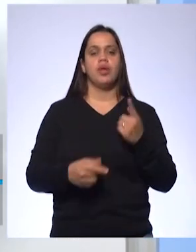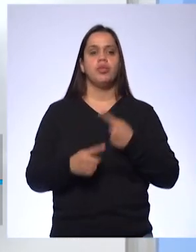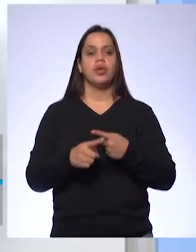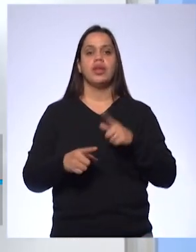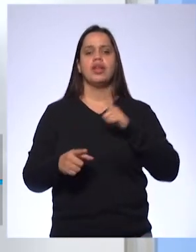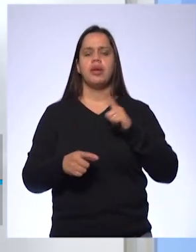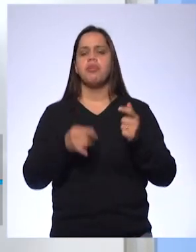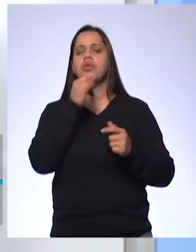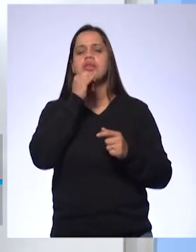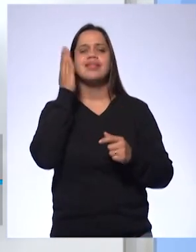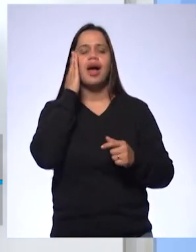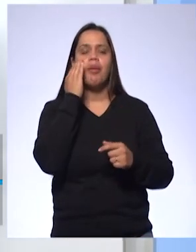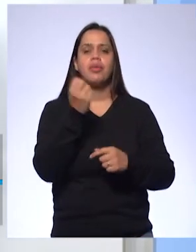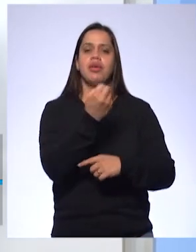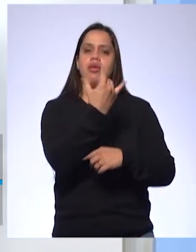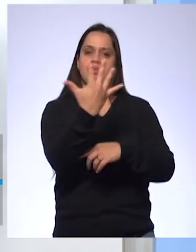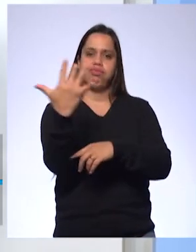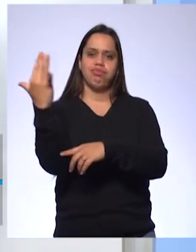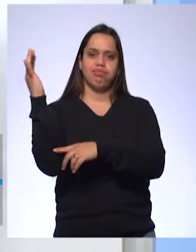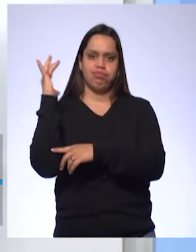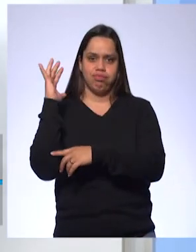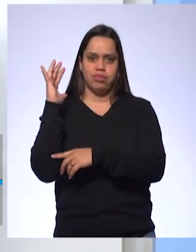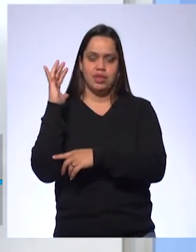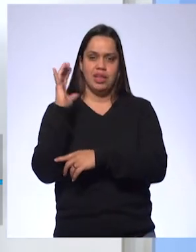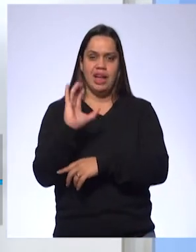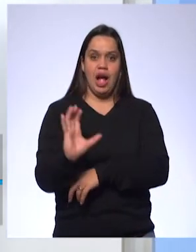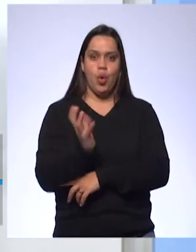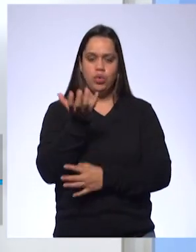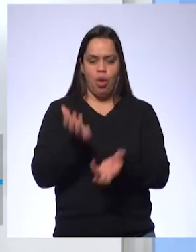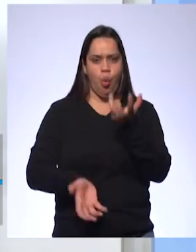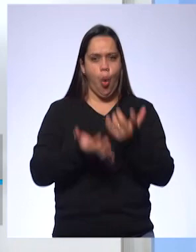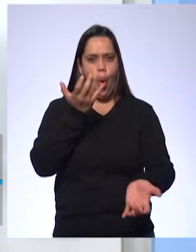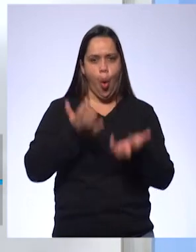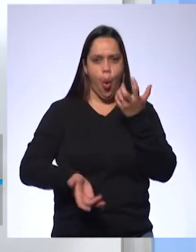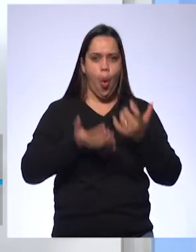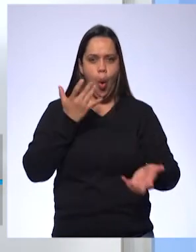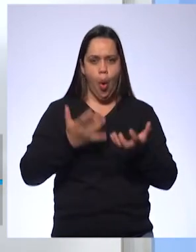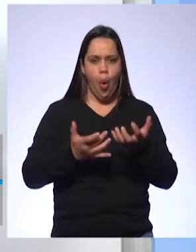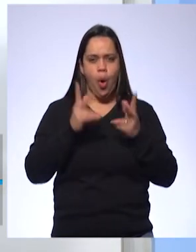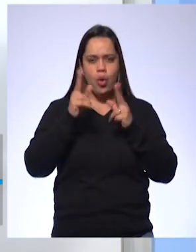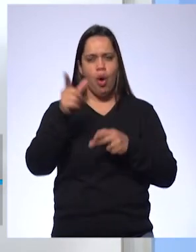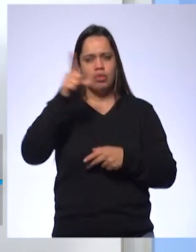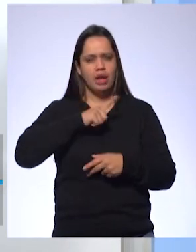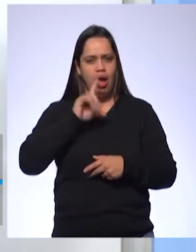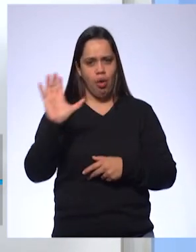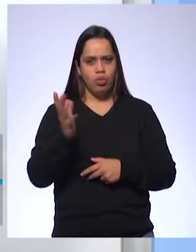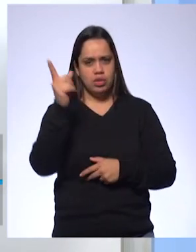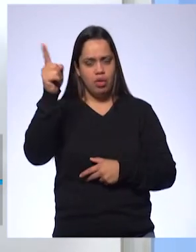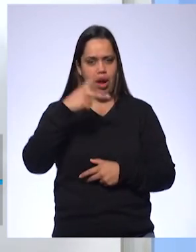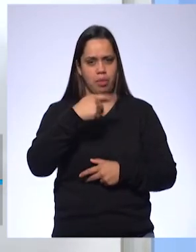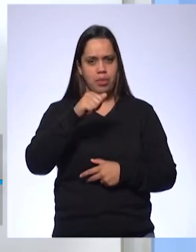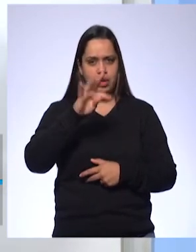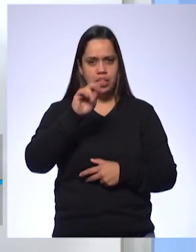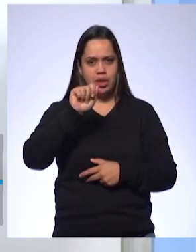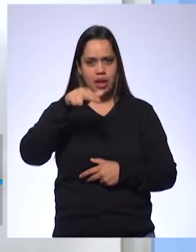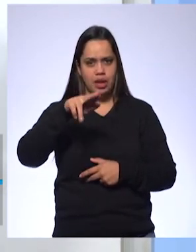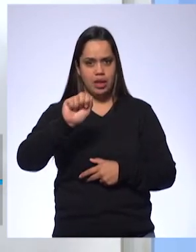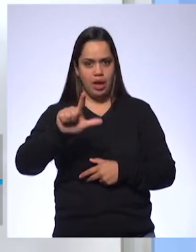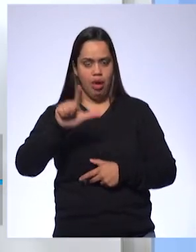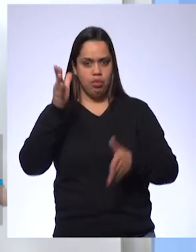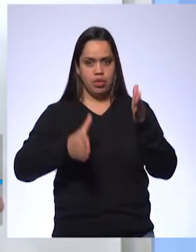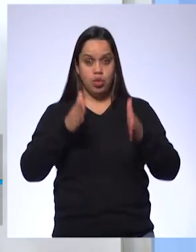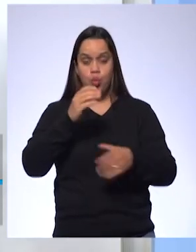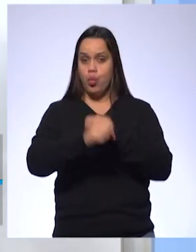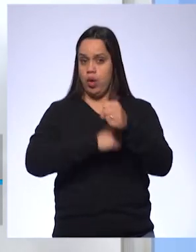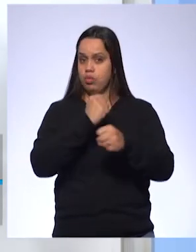uma queimada, por exemplo, como acontece no Pantanal, de ter uma queimada em determinadas épocas do ano, quando